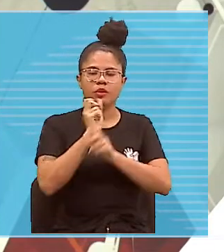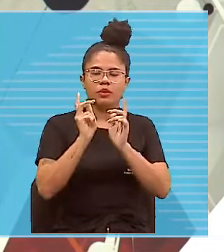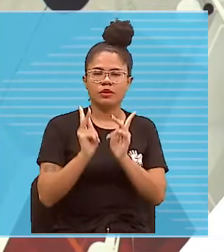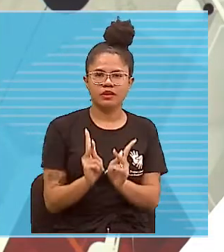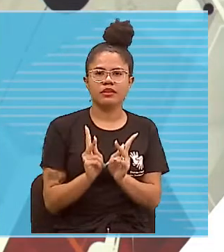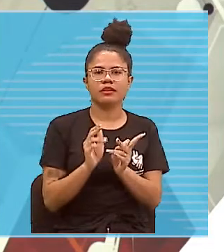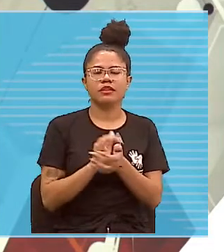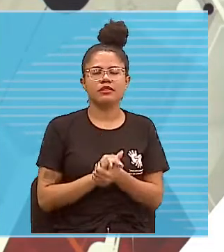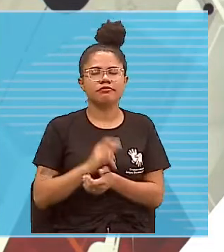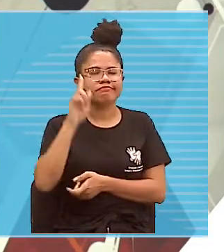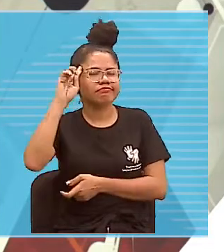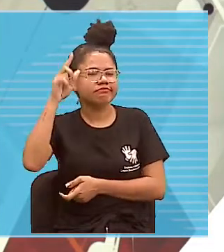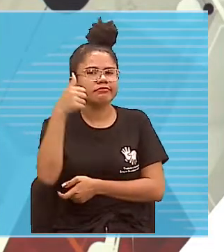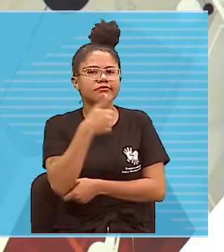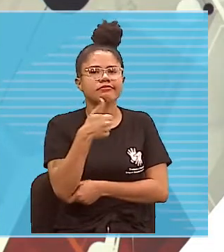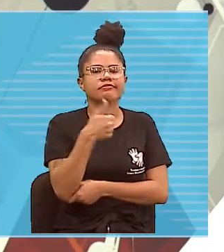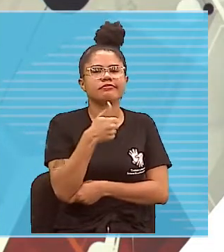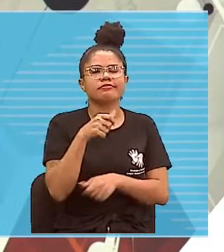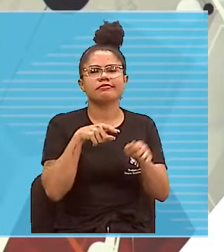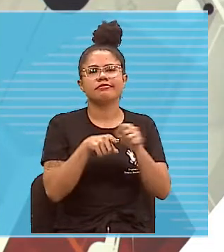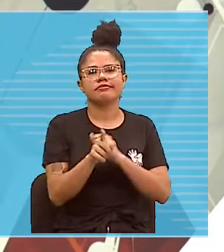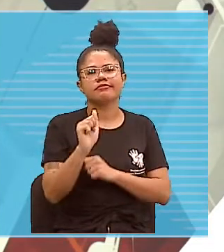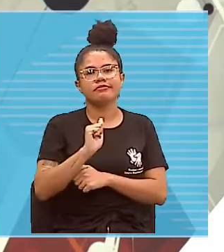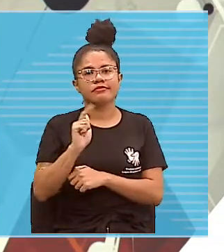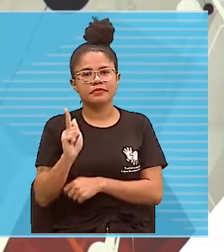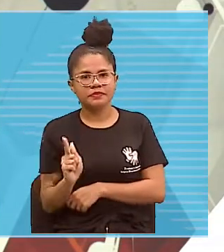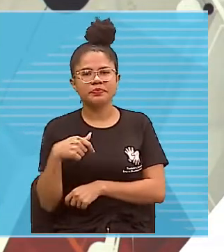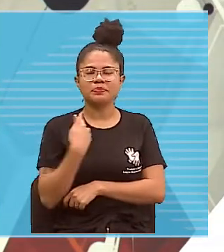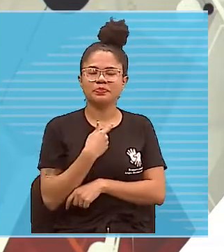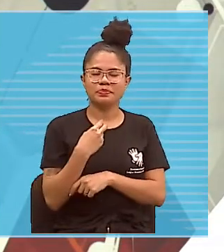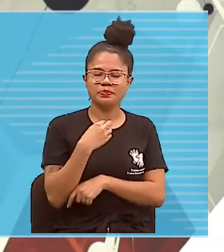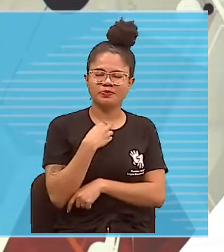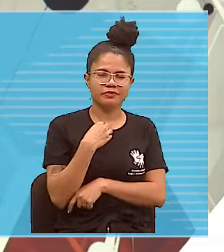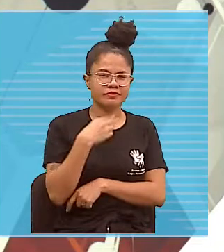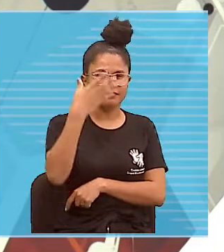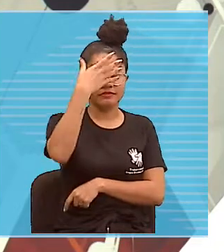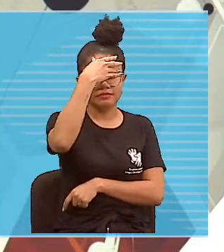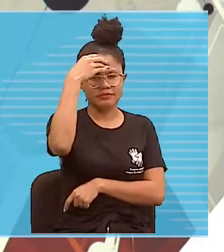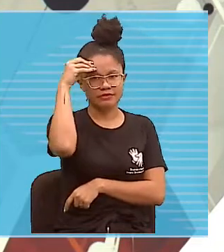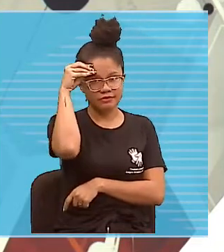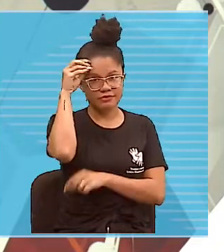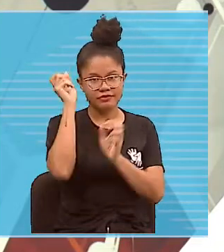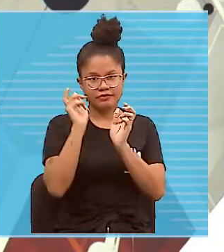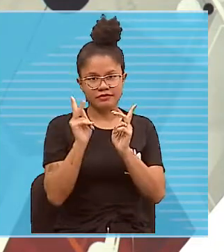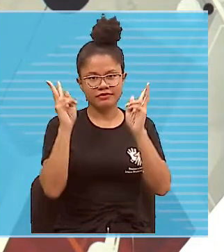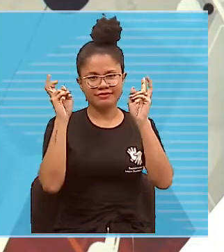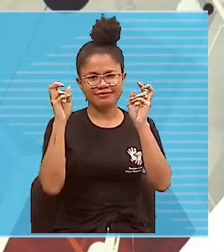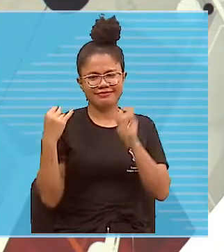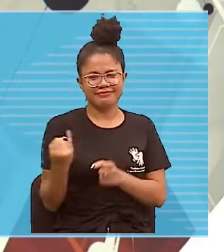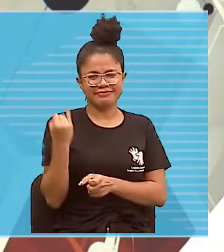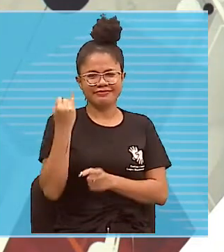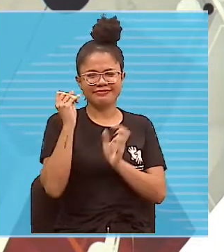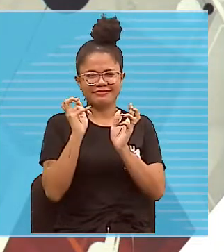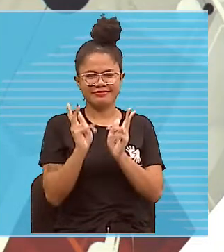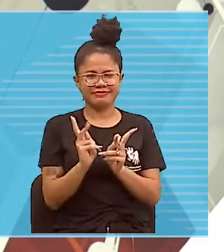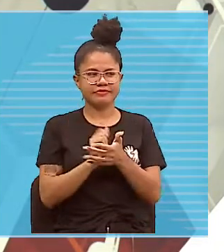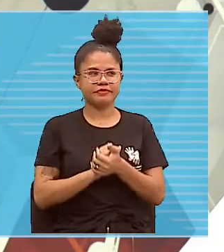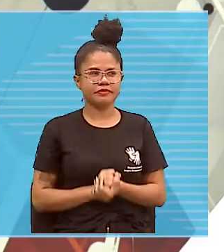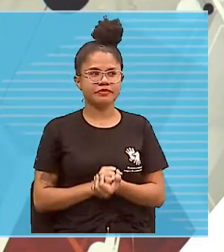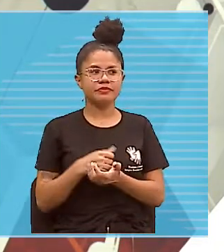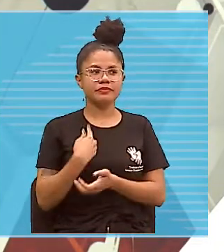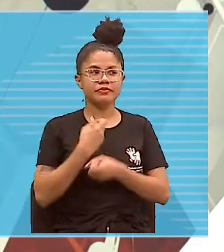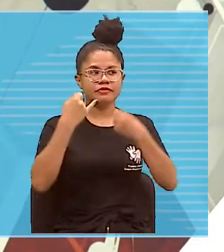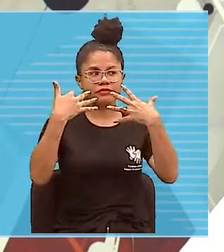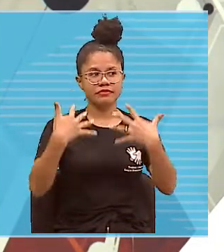Dia do Estudante e a gente não poderia deixar de trabalhar um tema especial para vocês. E hoje nós vamos falar